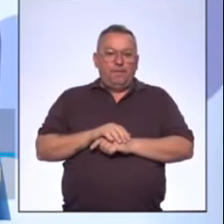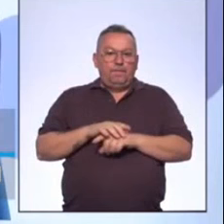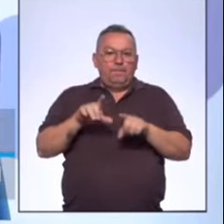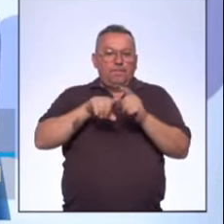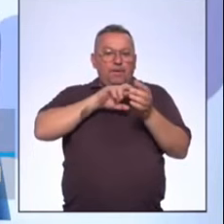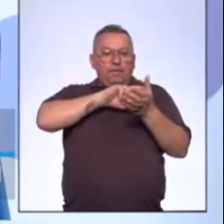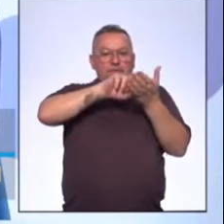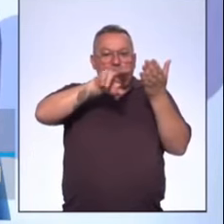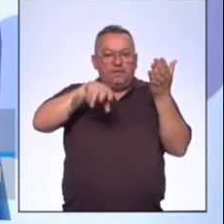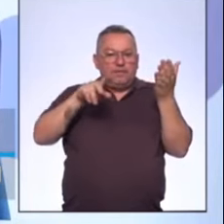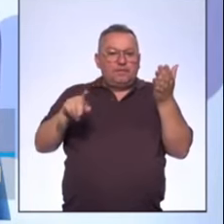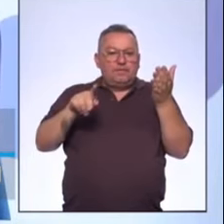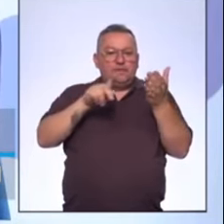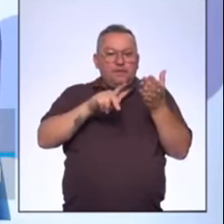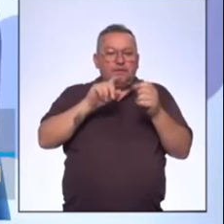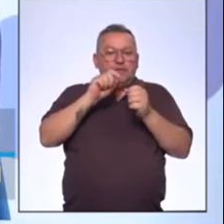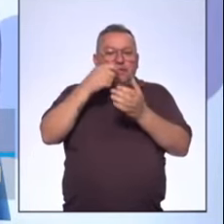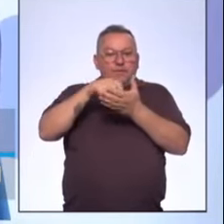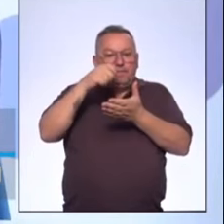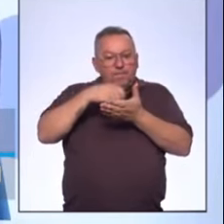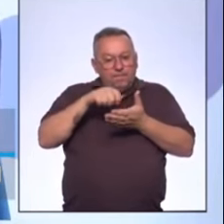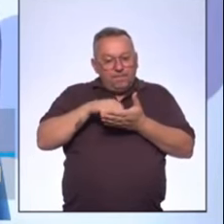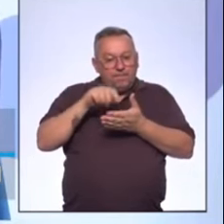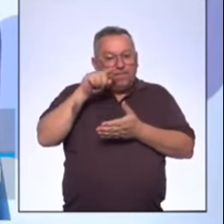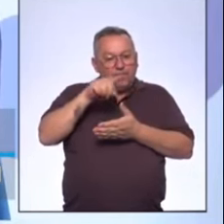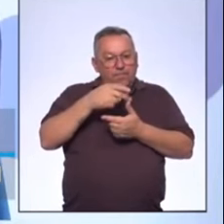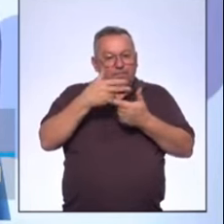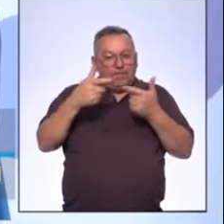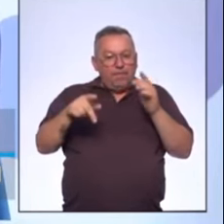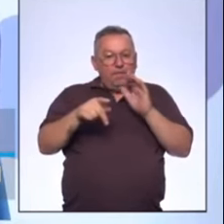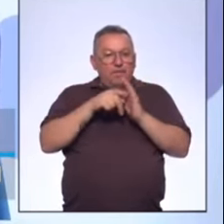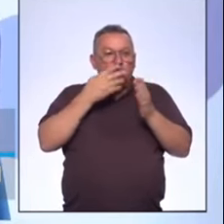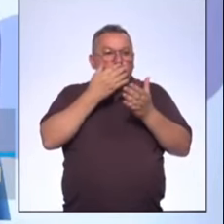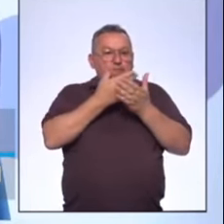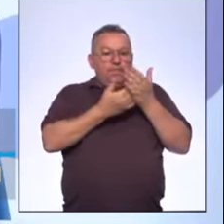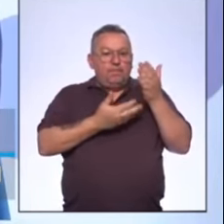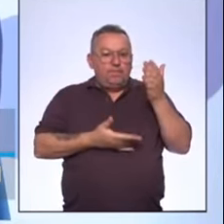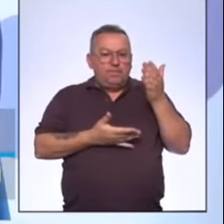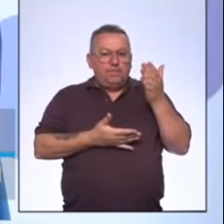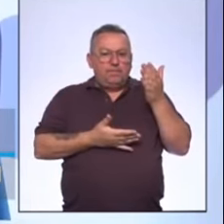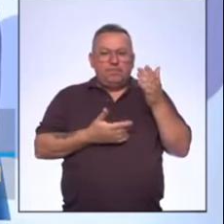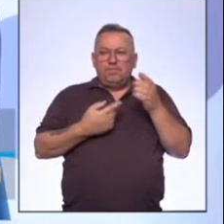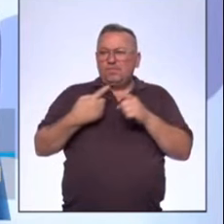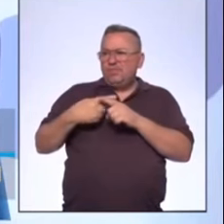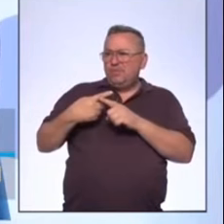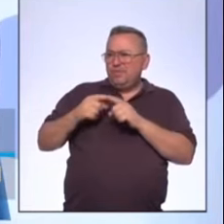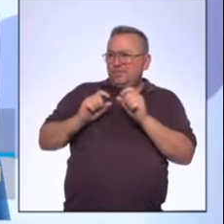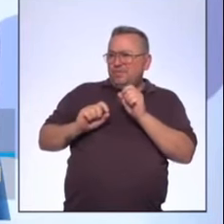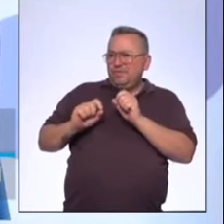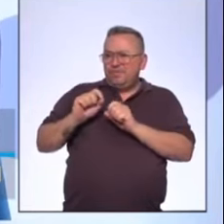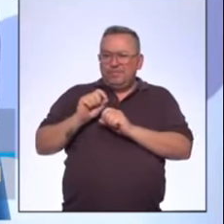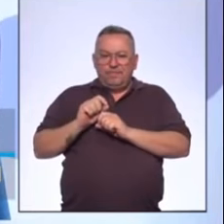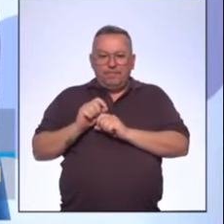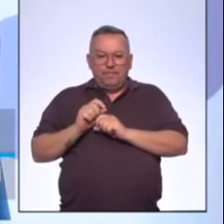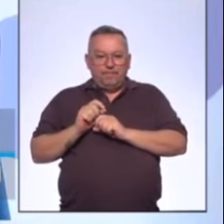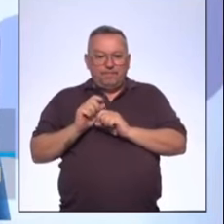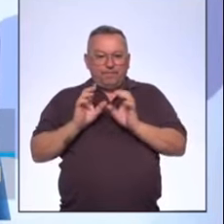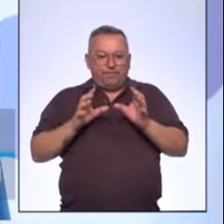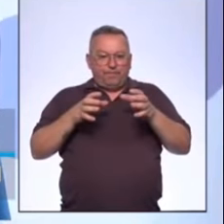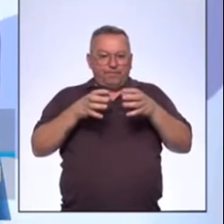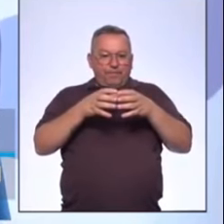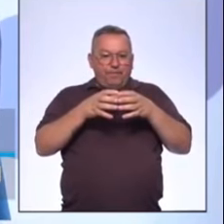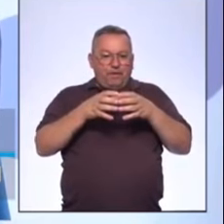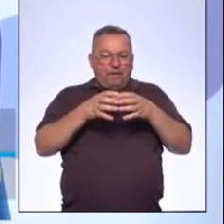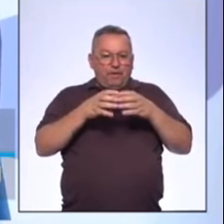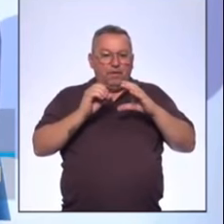vários, viu, professor Edjoel, que escreveram nessa questão do sangue. Por que será que grupo de